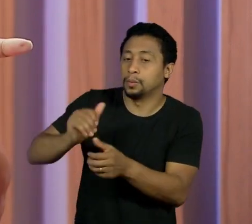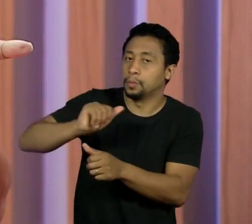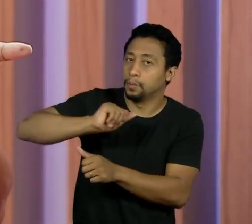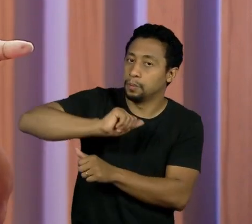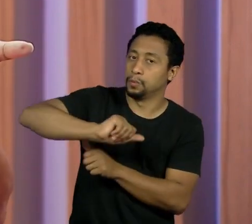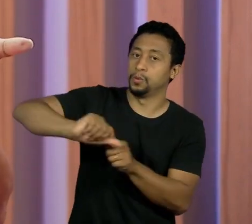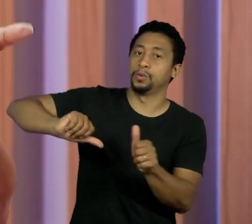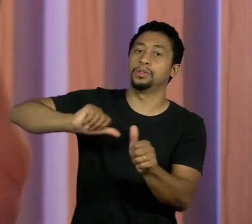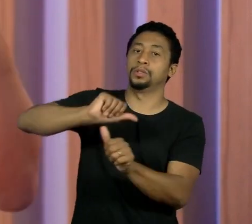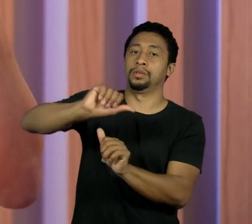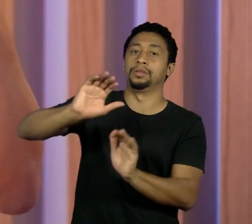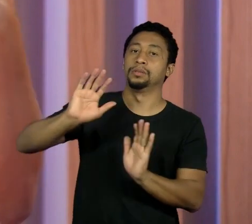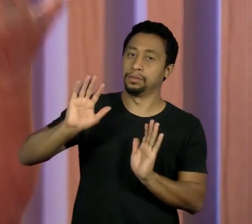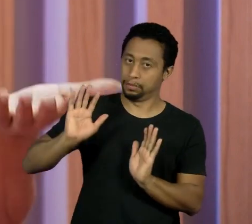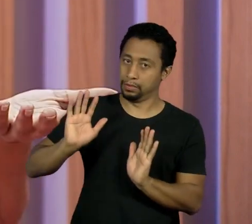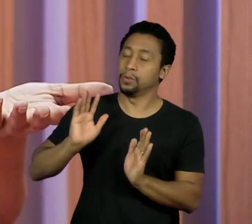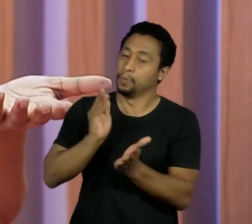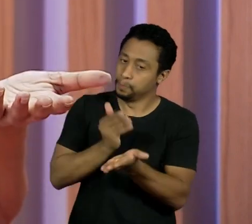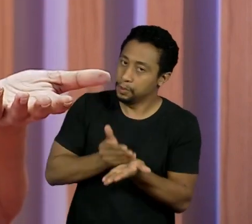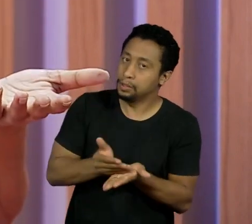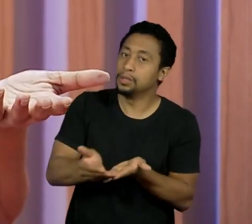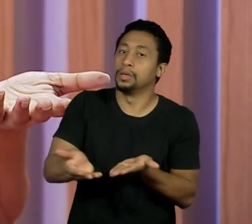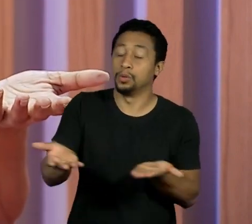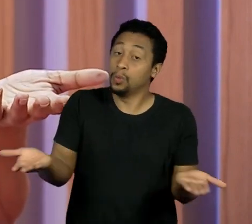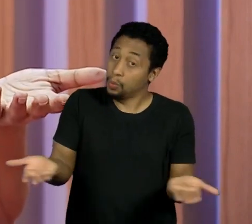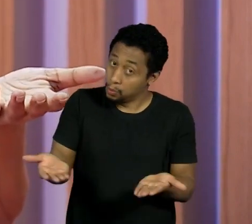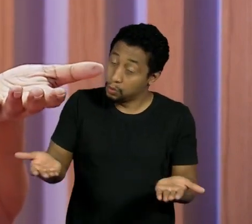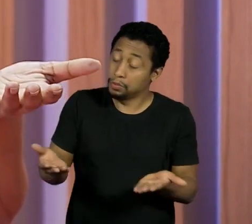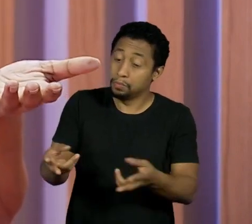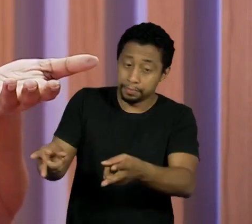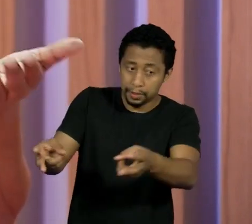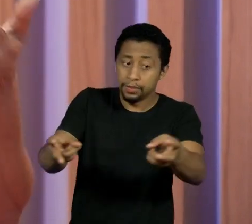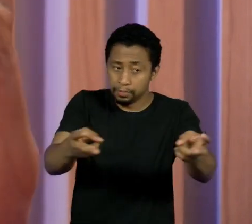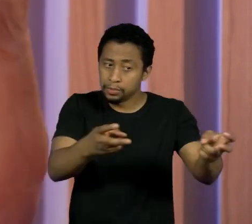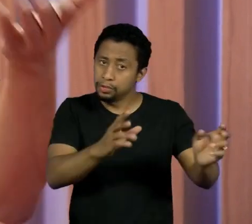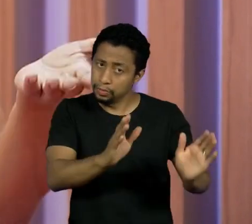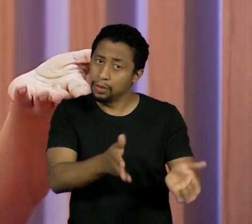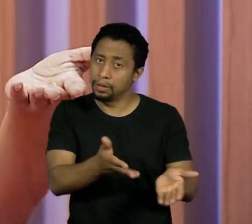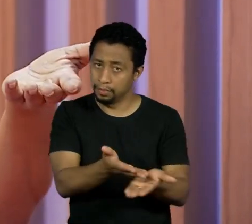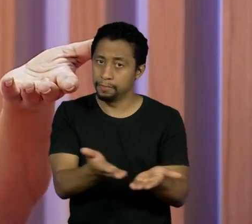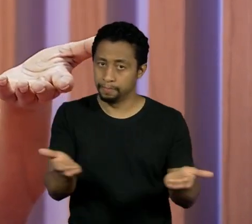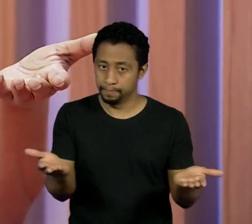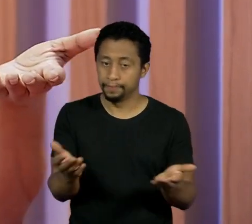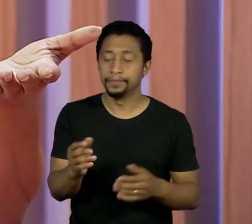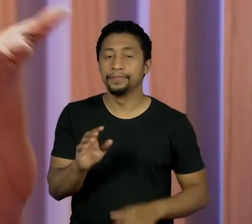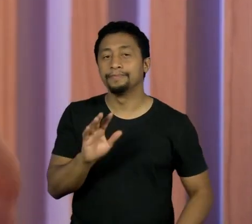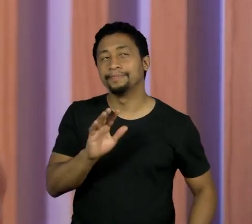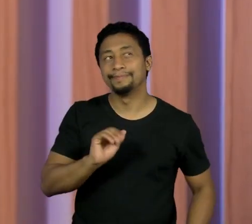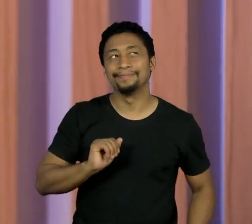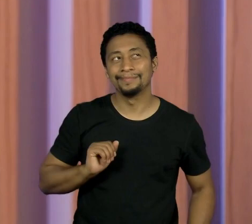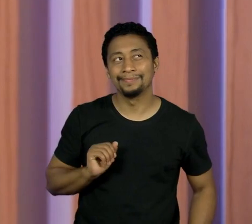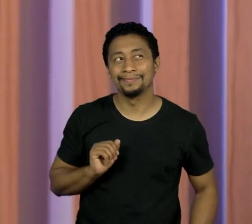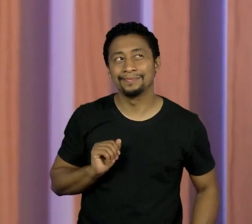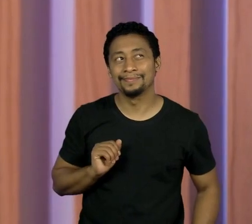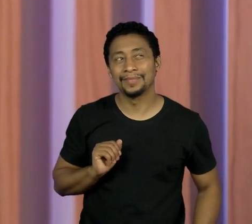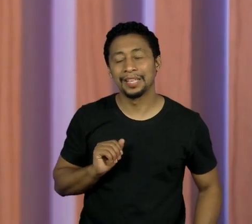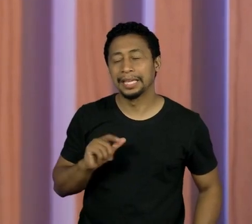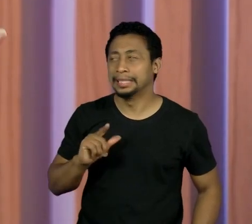um outro patamar. E nós estamos vivendo um momento assim, né? Então, a gente tem essa